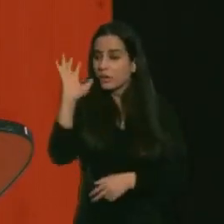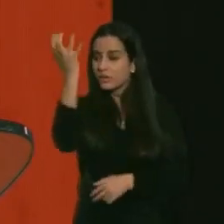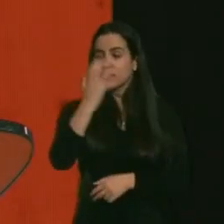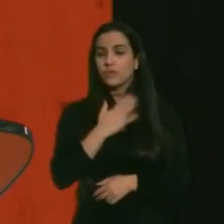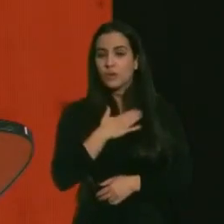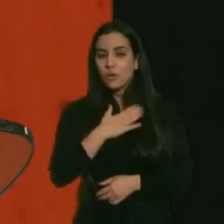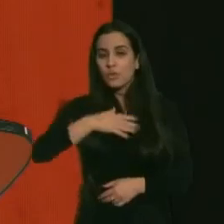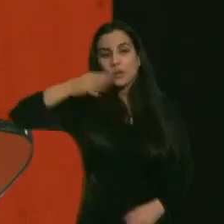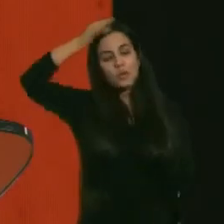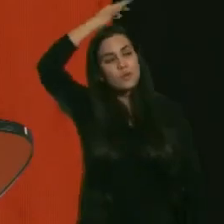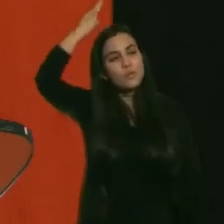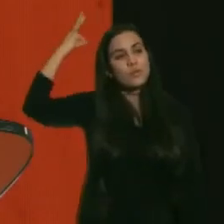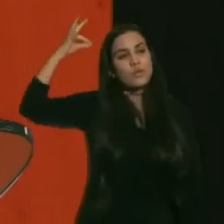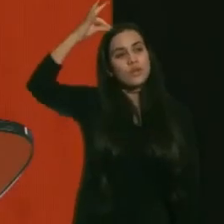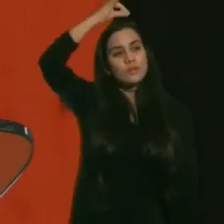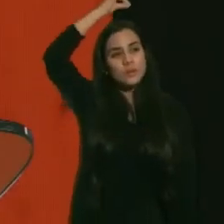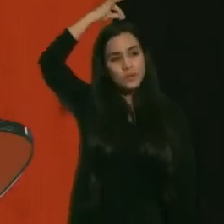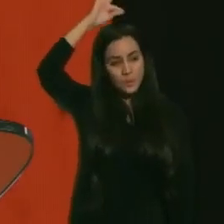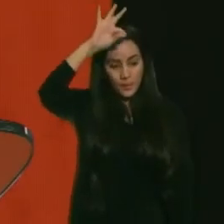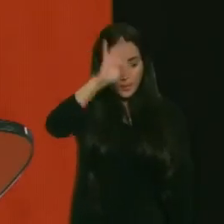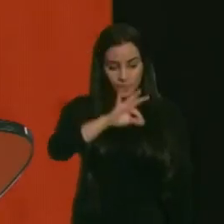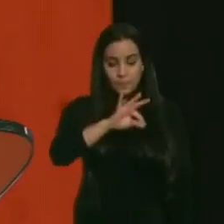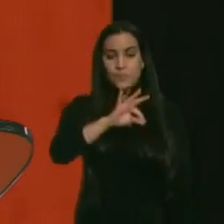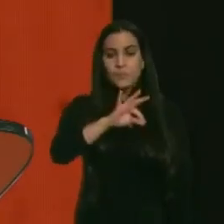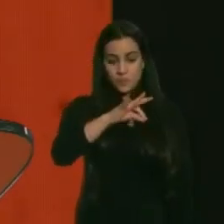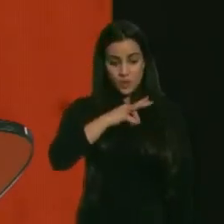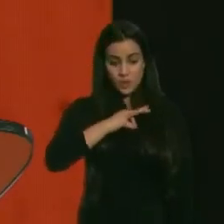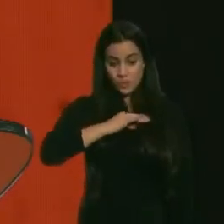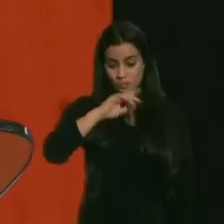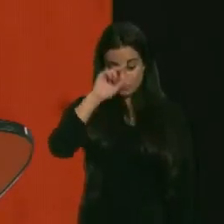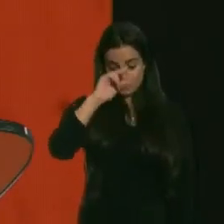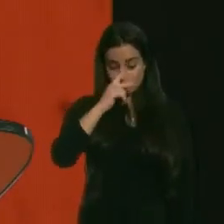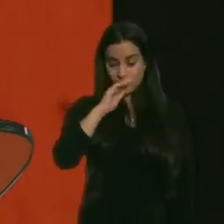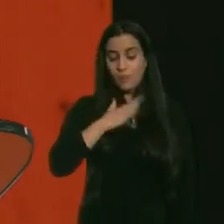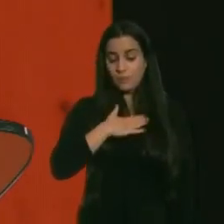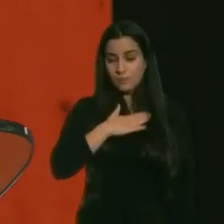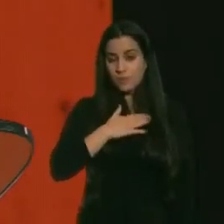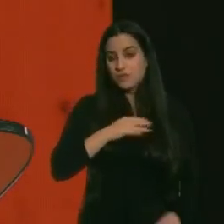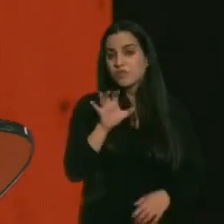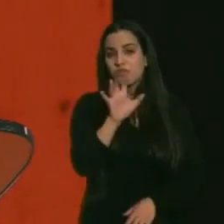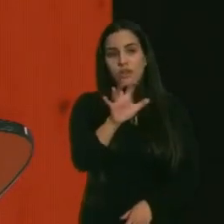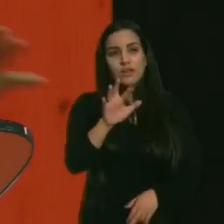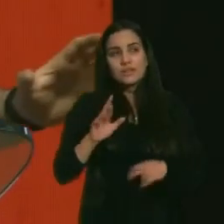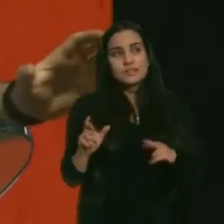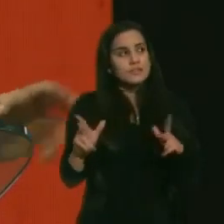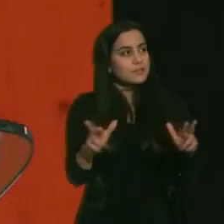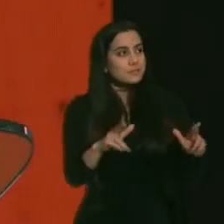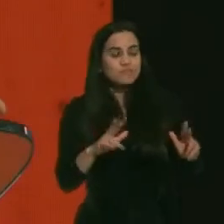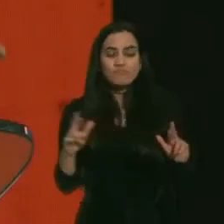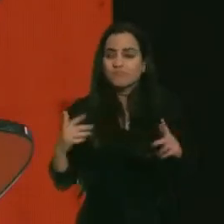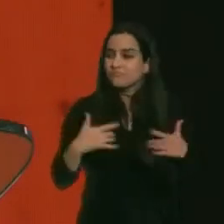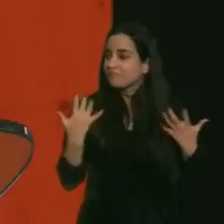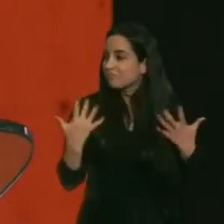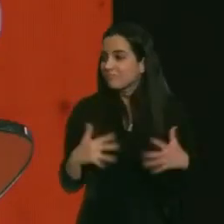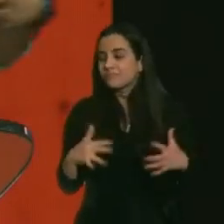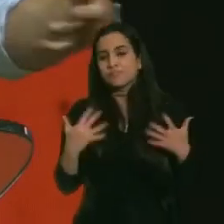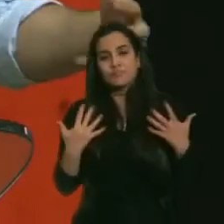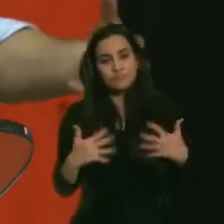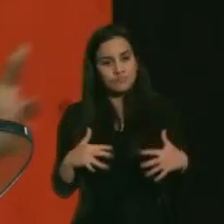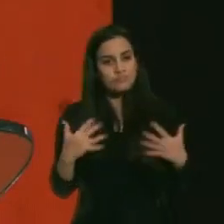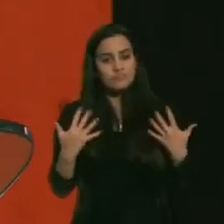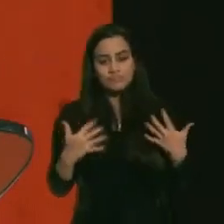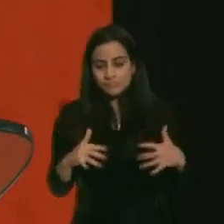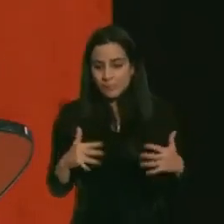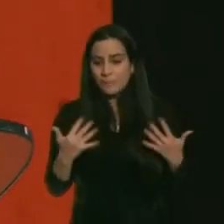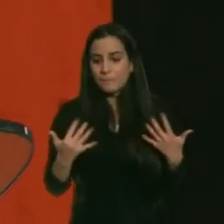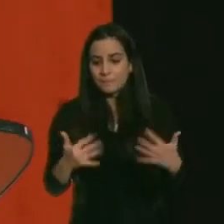O Espírito Santo desceu sobre mim de maneira que mais me parecia transpassar-me e atravessar-me de